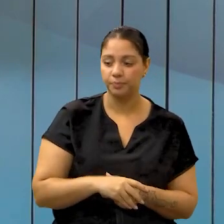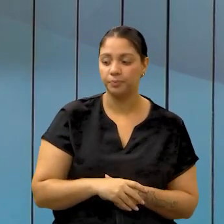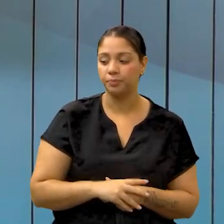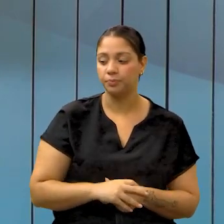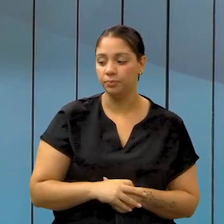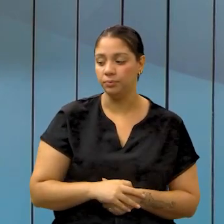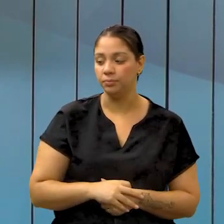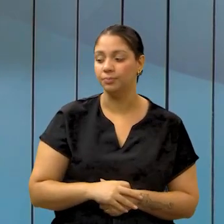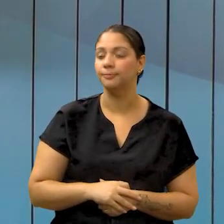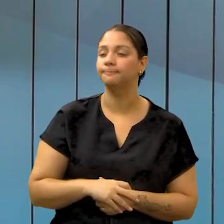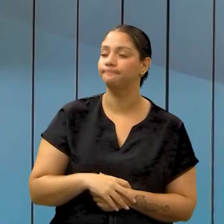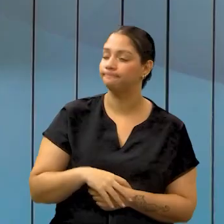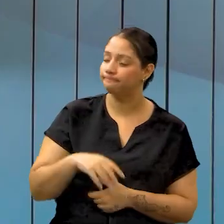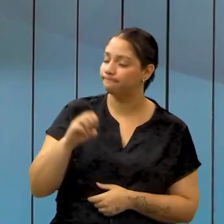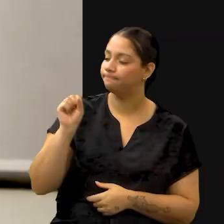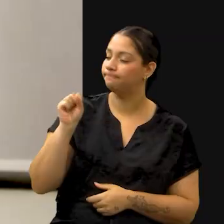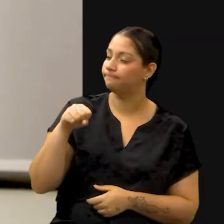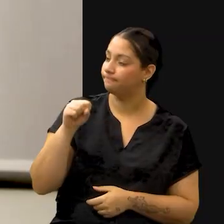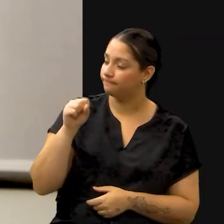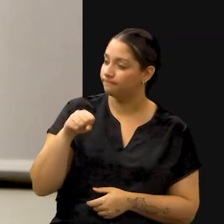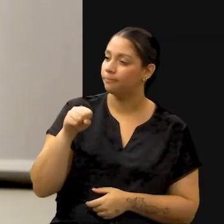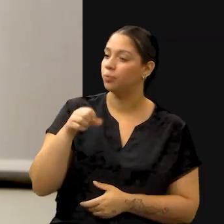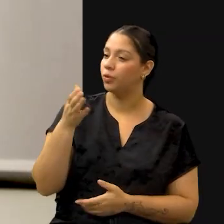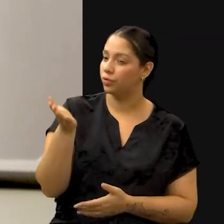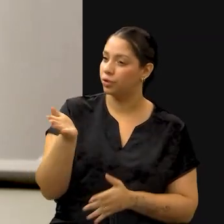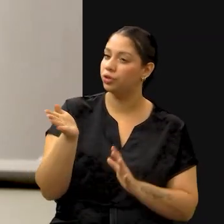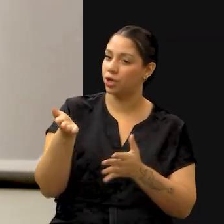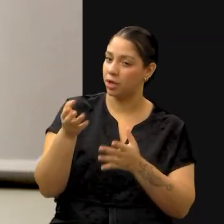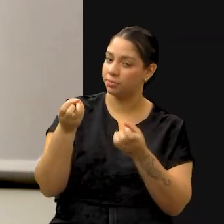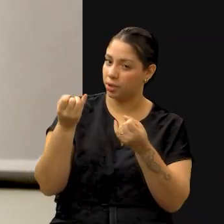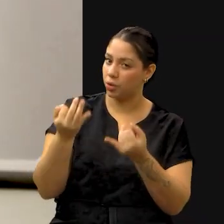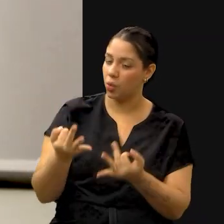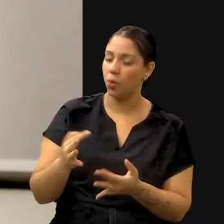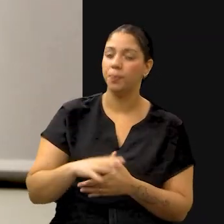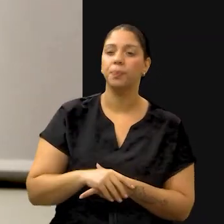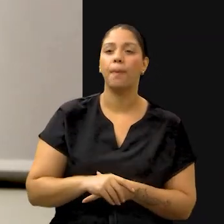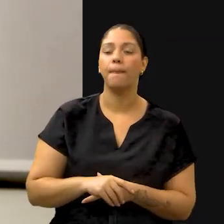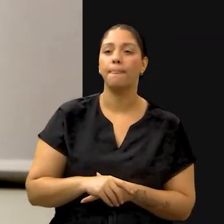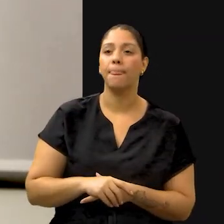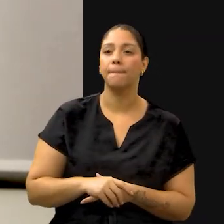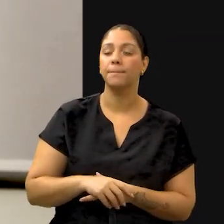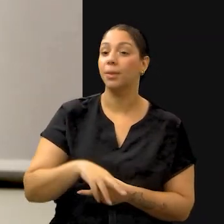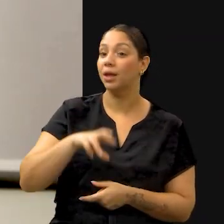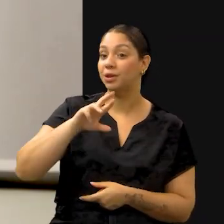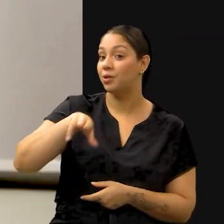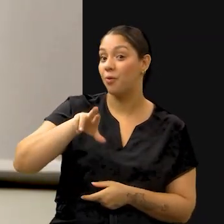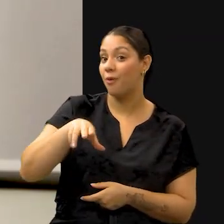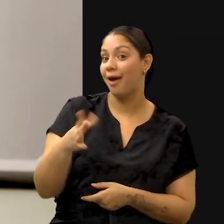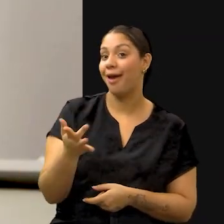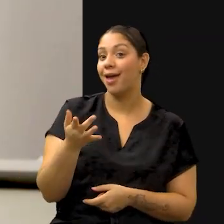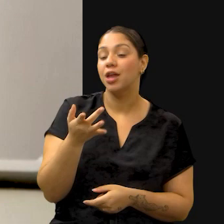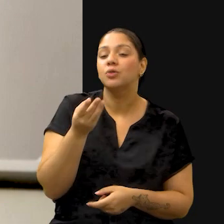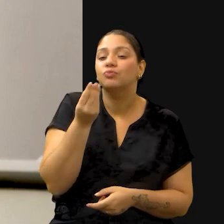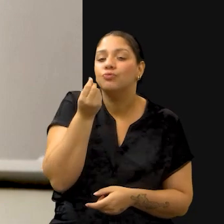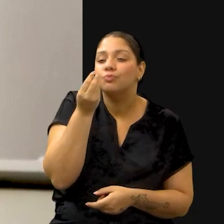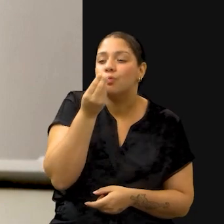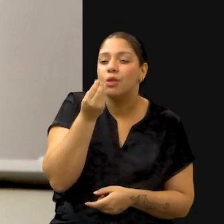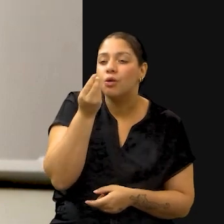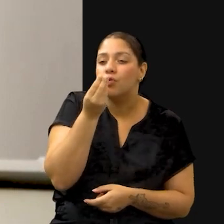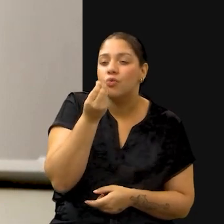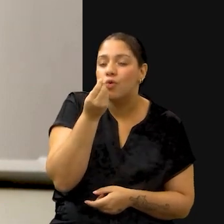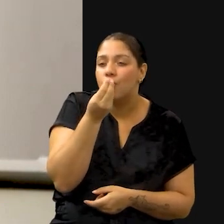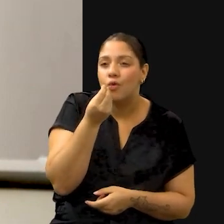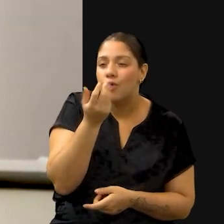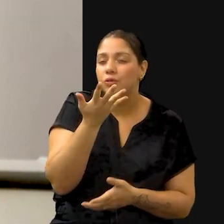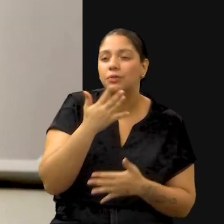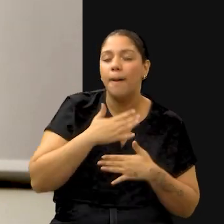momento, né? Com certeza. Como você mesmo disse, não é uma crítica ao gosto do alimento,